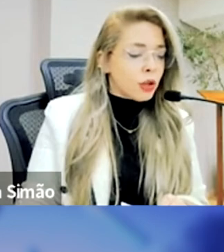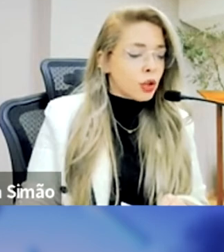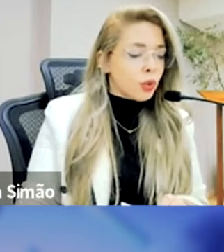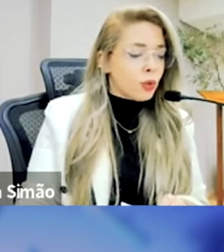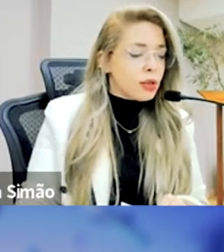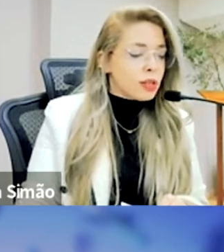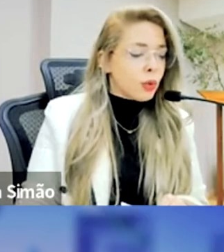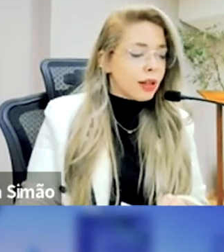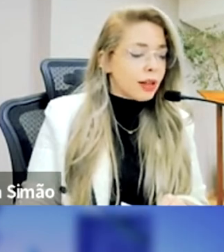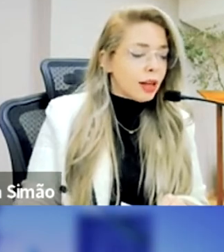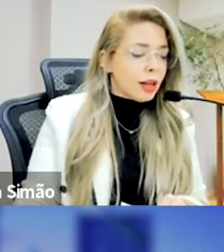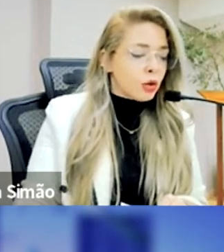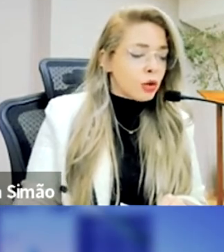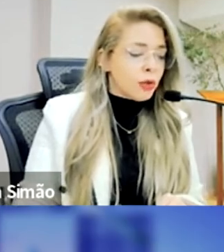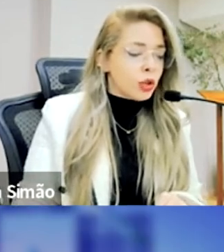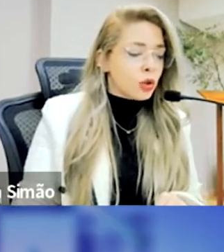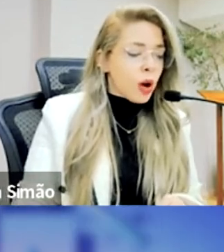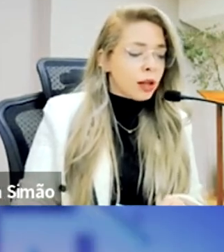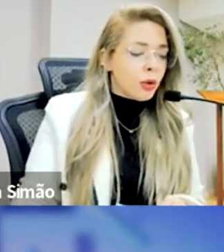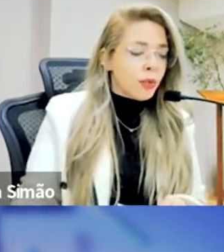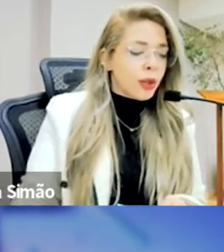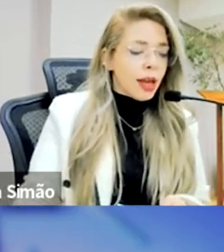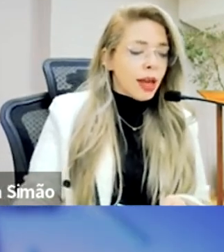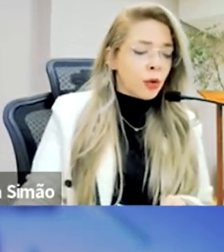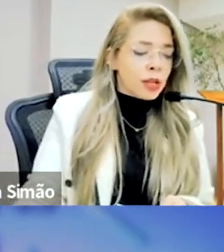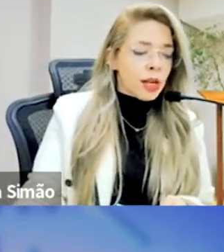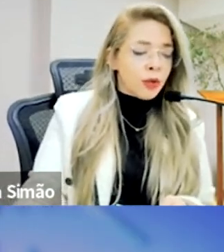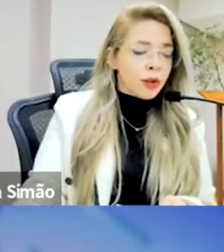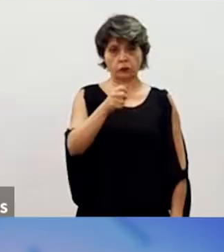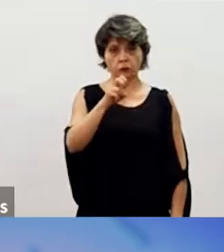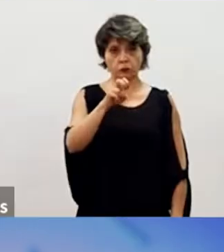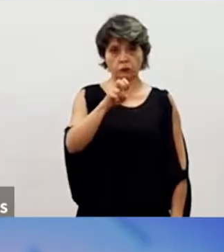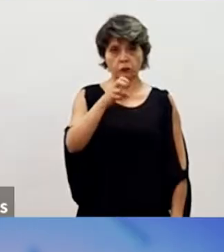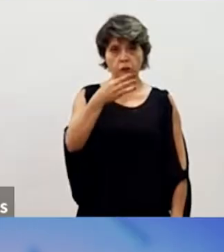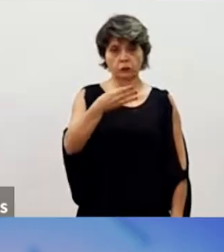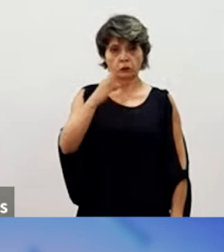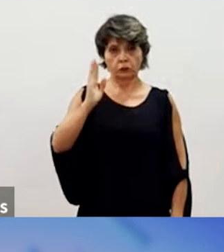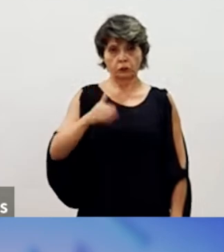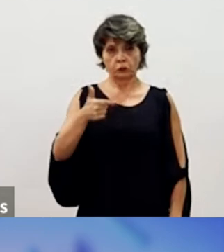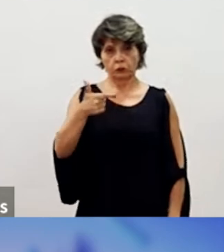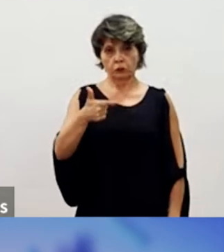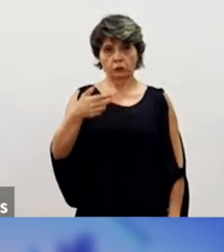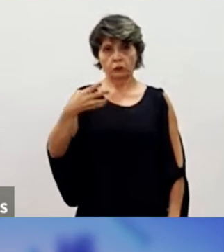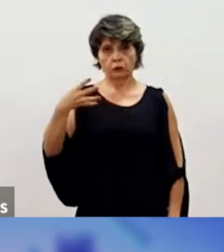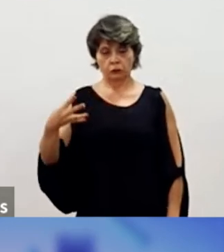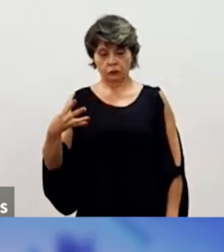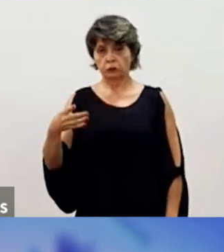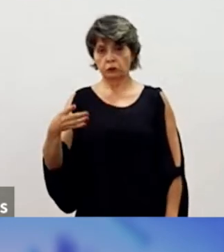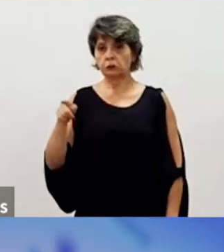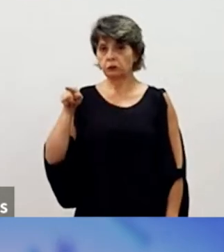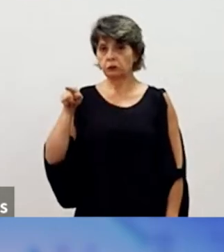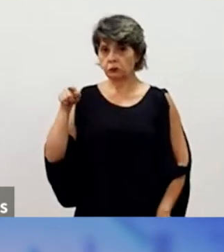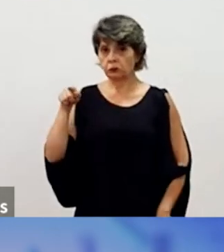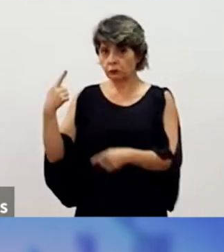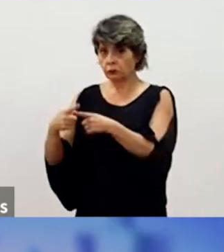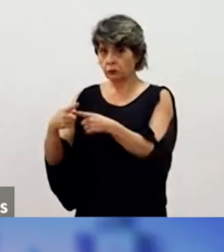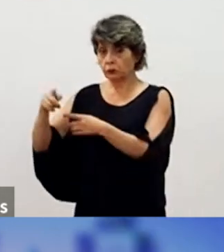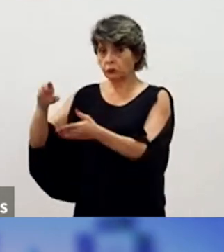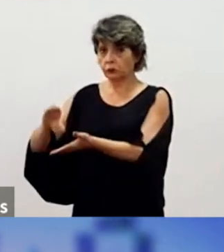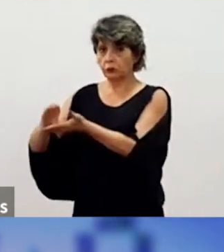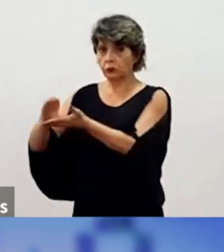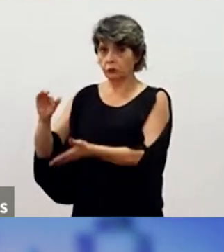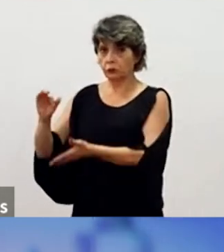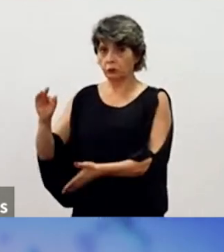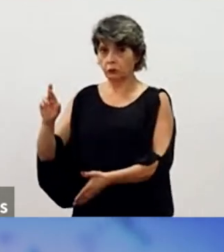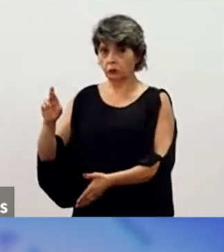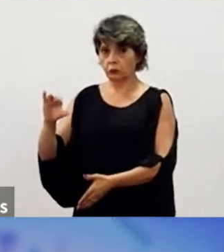superintendente de secretaria e substituição, Lorena Simão. A intérprete de Libras, Vanusa de Oliveira, fez a tradução